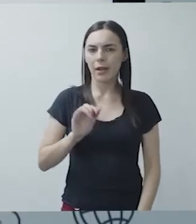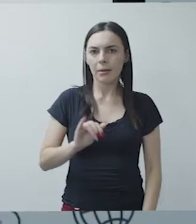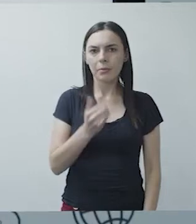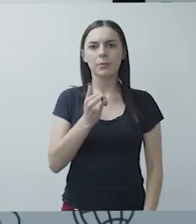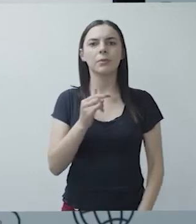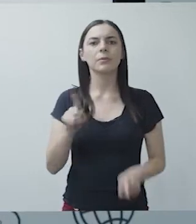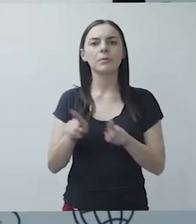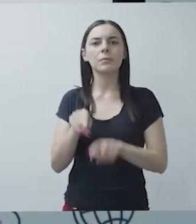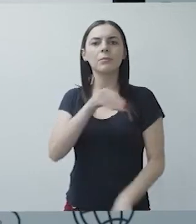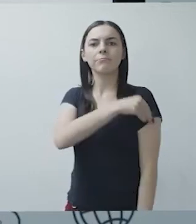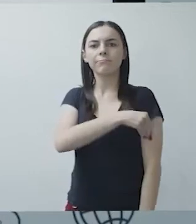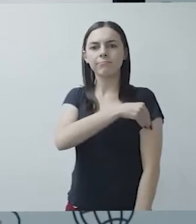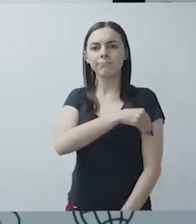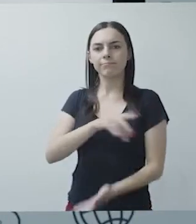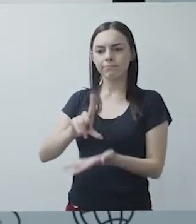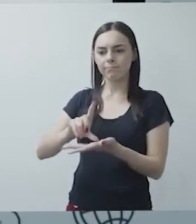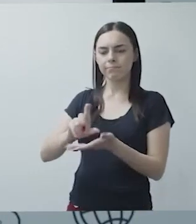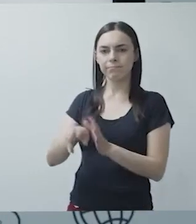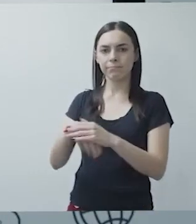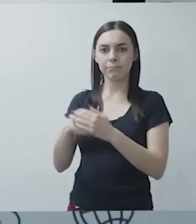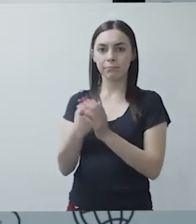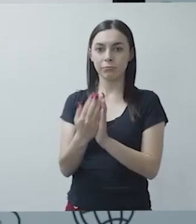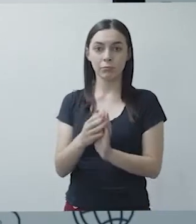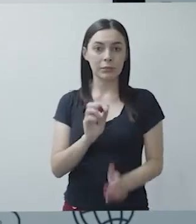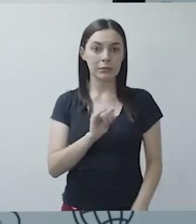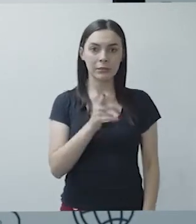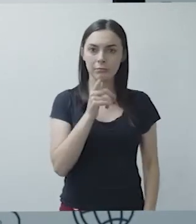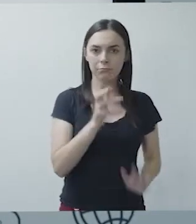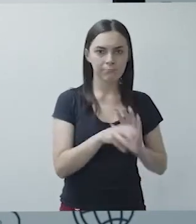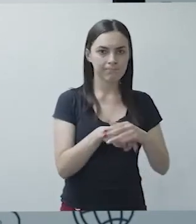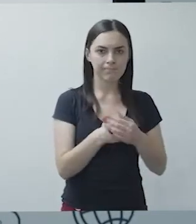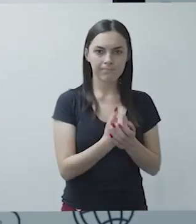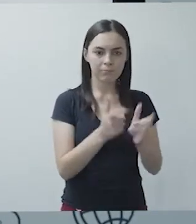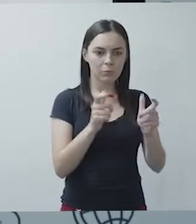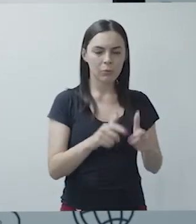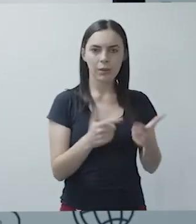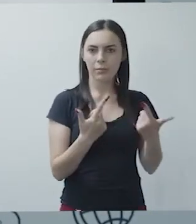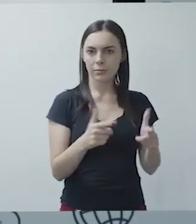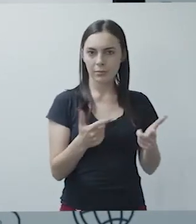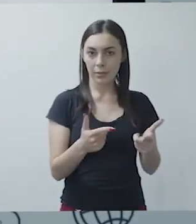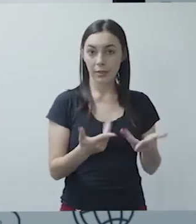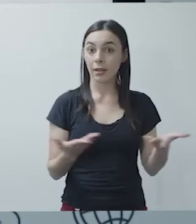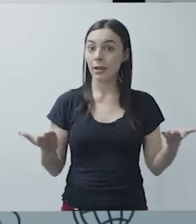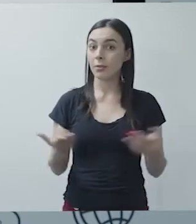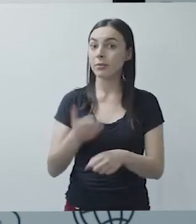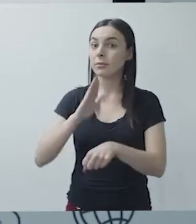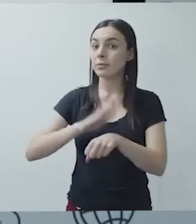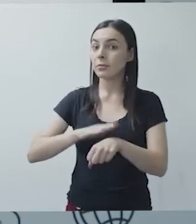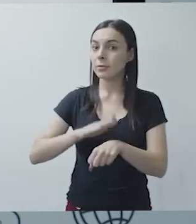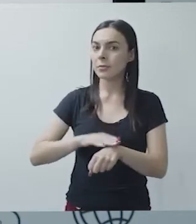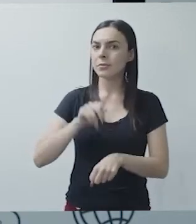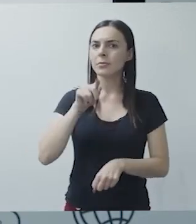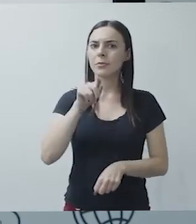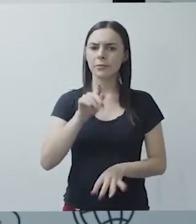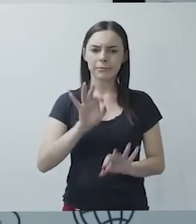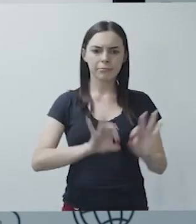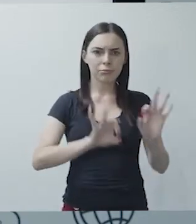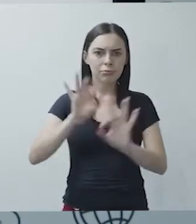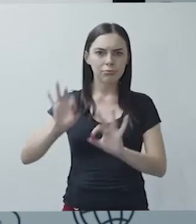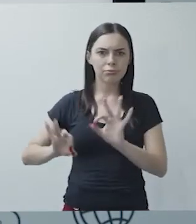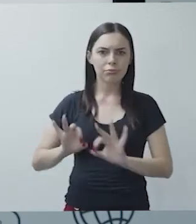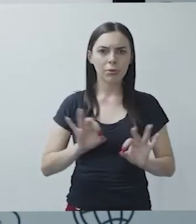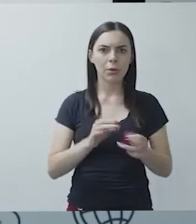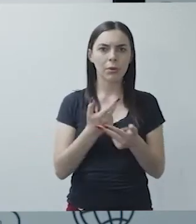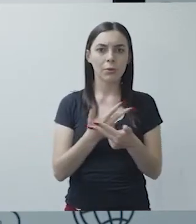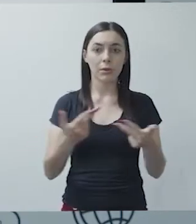álcool em gel também, quem não tiver um local disponível para lavar as mãos, tá? Eu vou dar um tempo para vocês realizarem todas